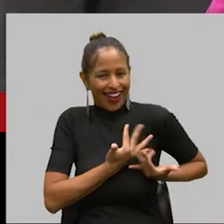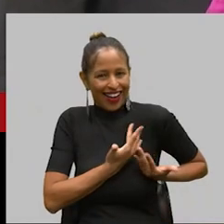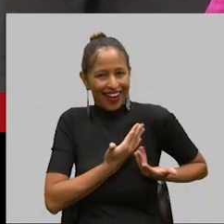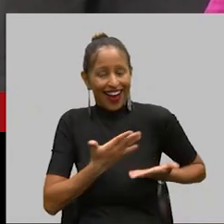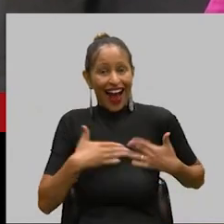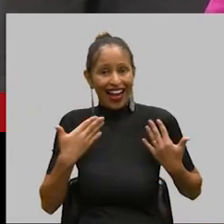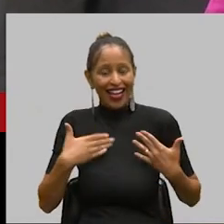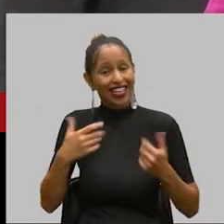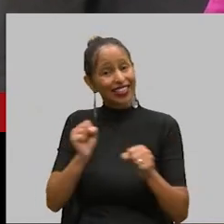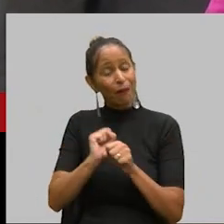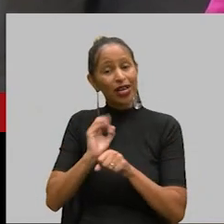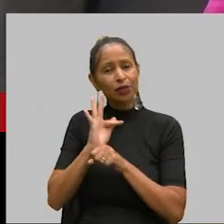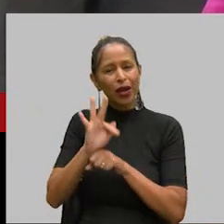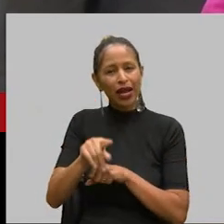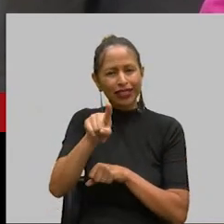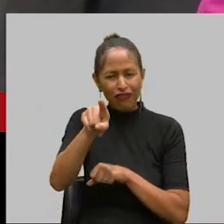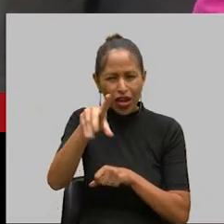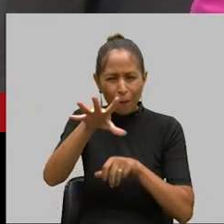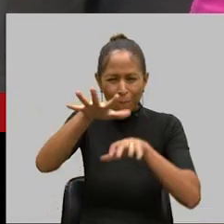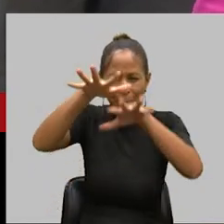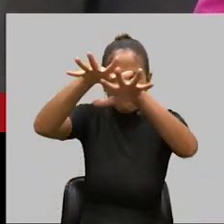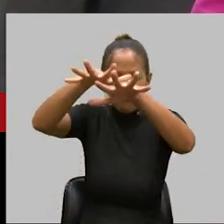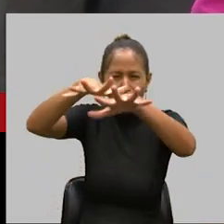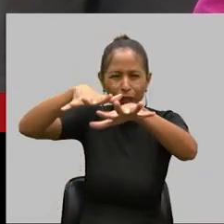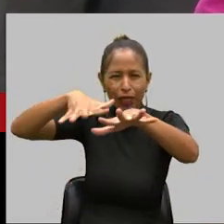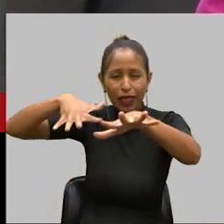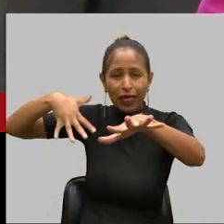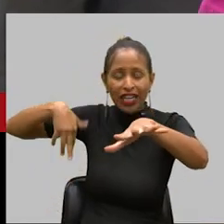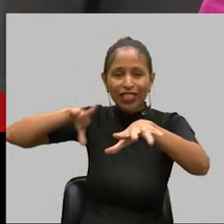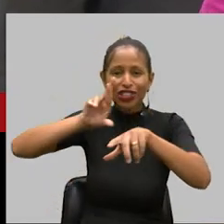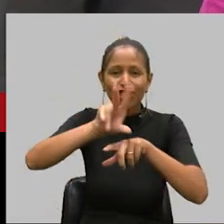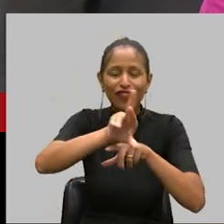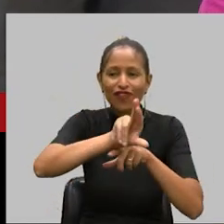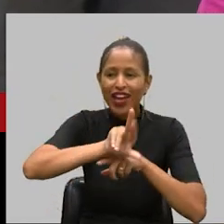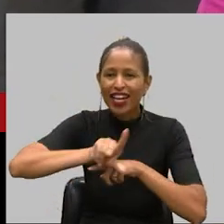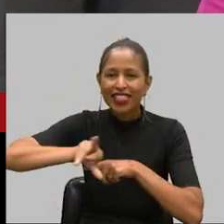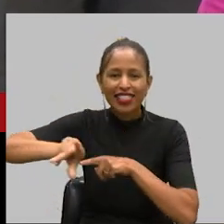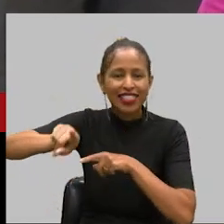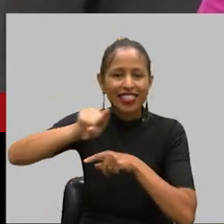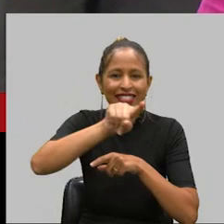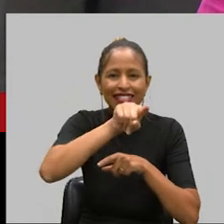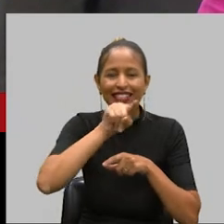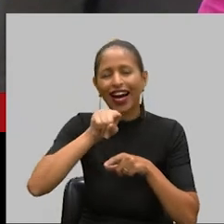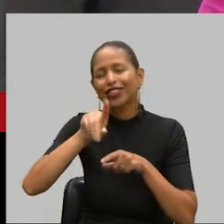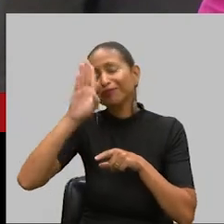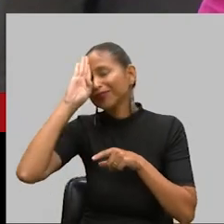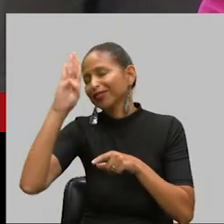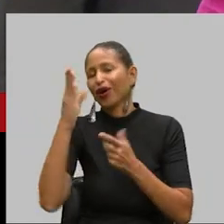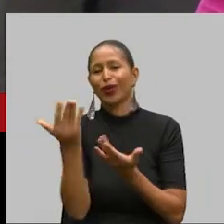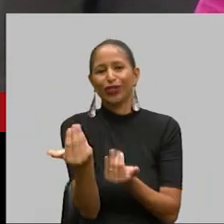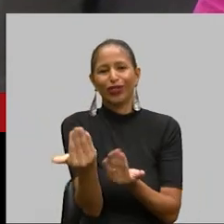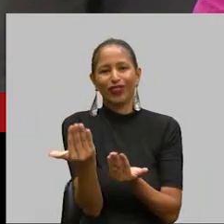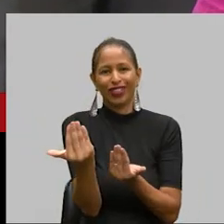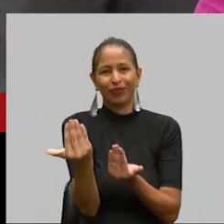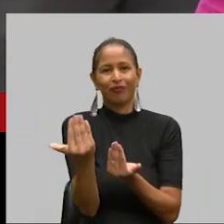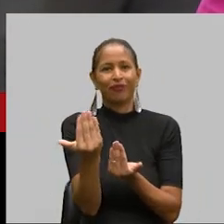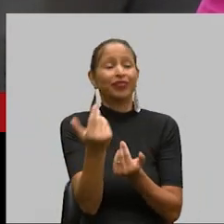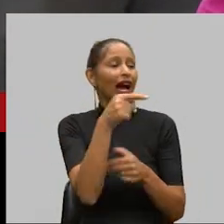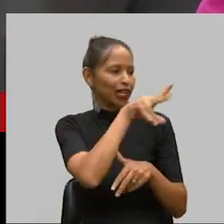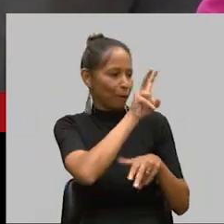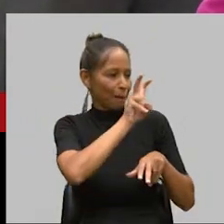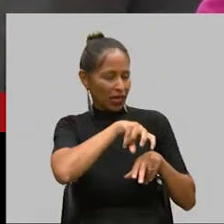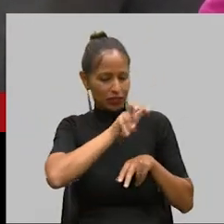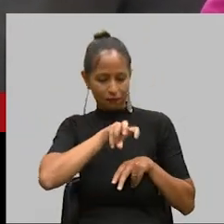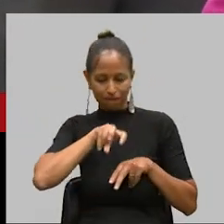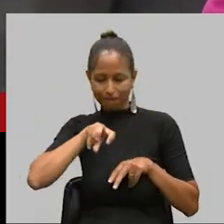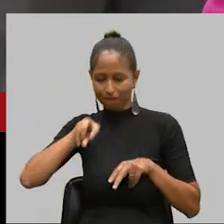de esperança de ver um auditório cheio com tanta diversidade em especial da juventude aqui nós temos uma mesa com